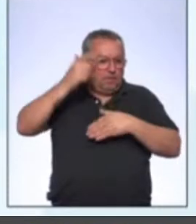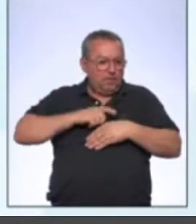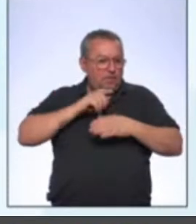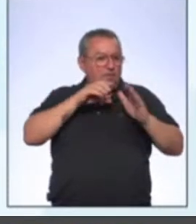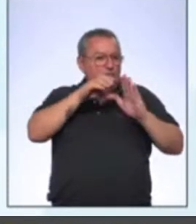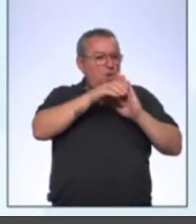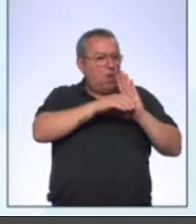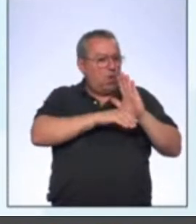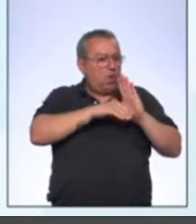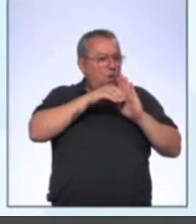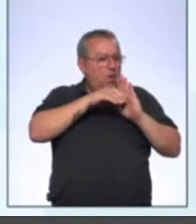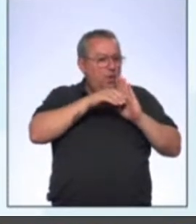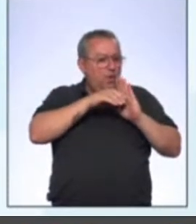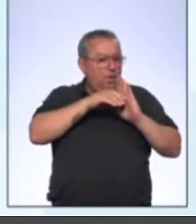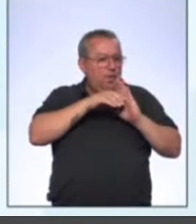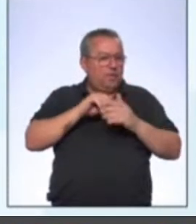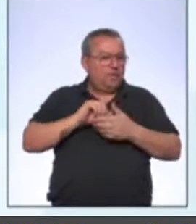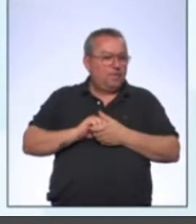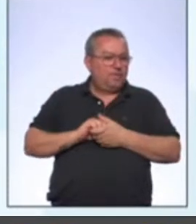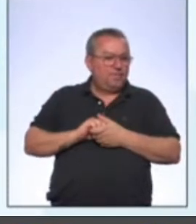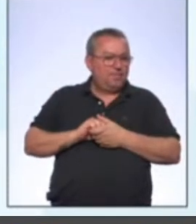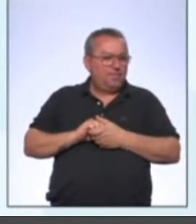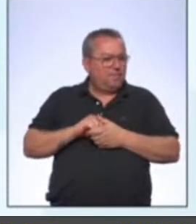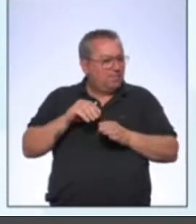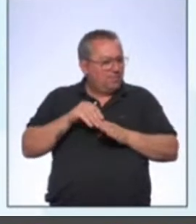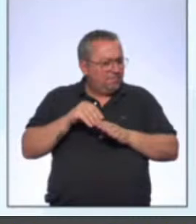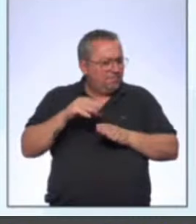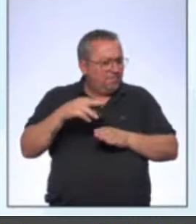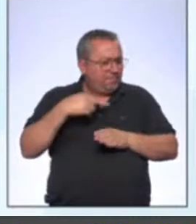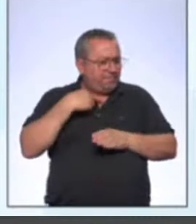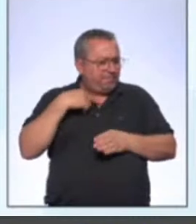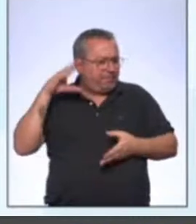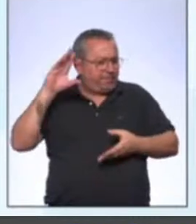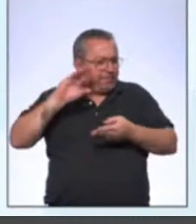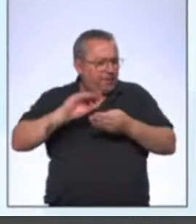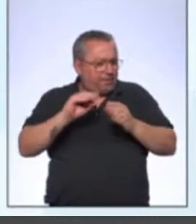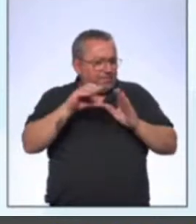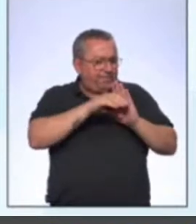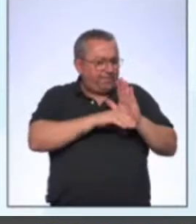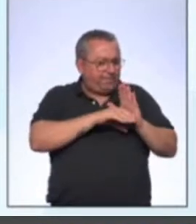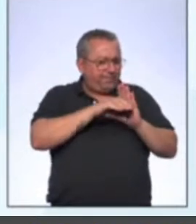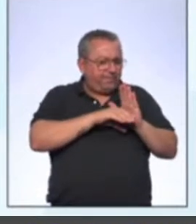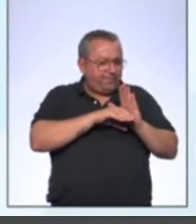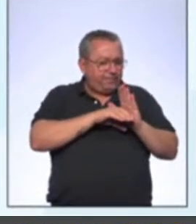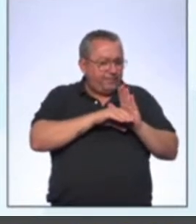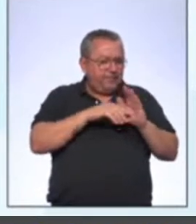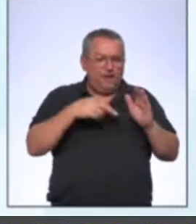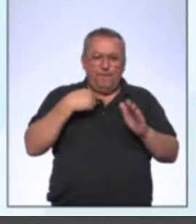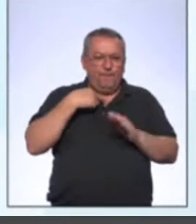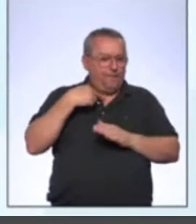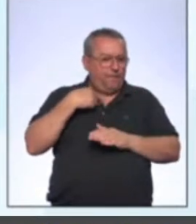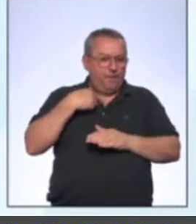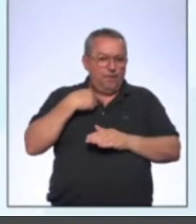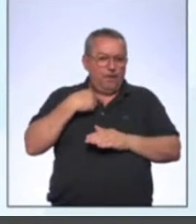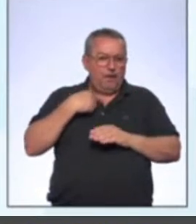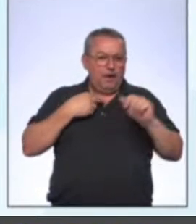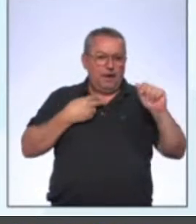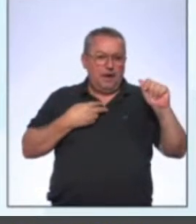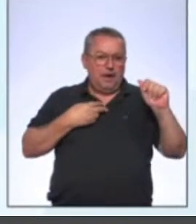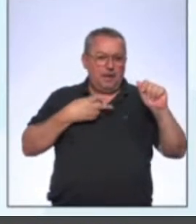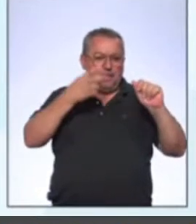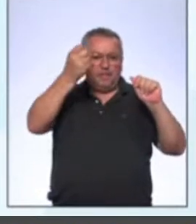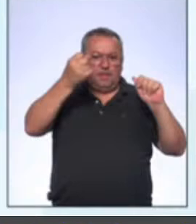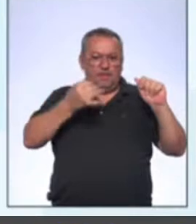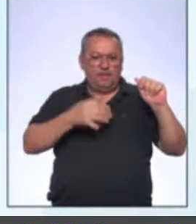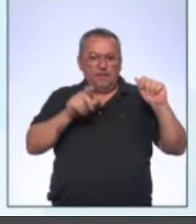aos conceitos. Olha só a dica: se não podemos reduzir aos conceitos, não pode ser a definição